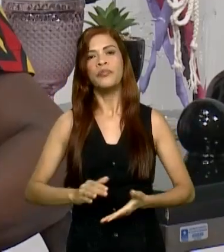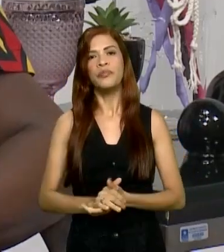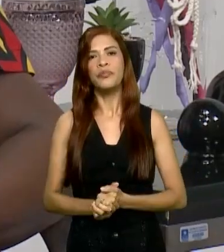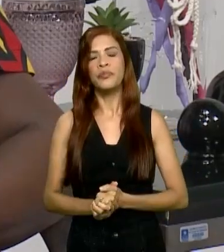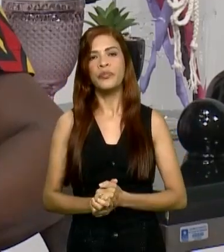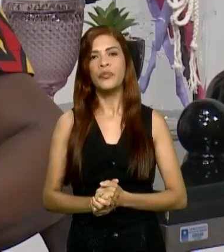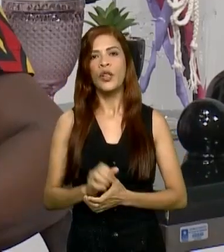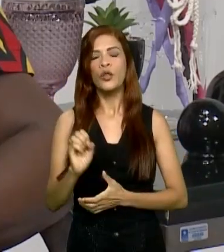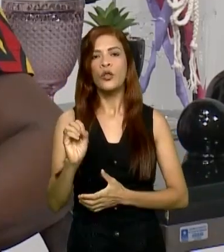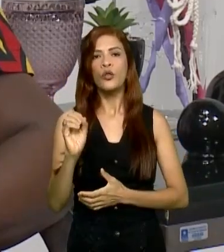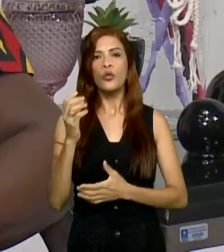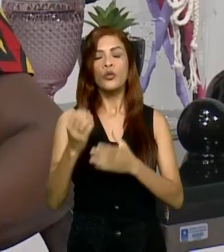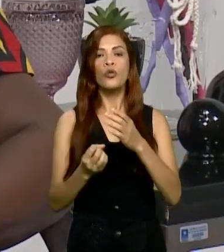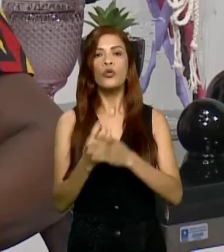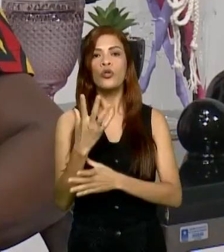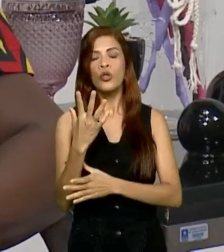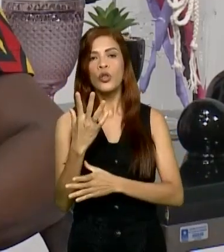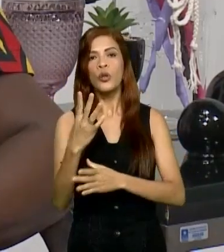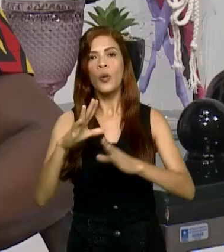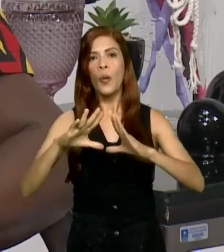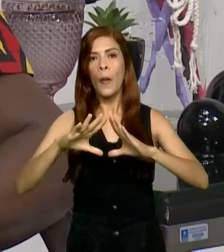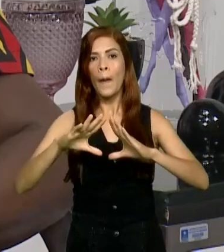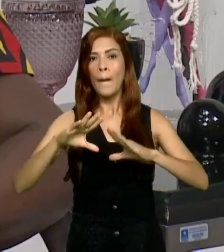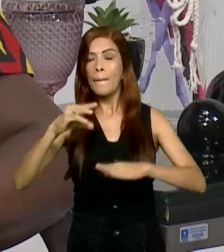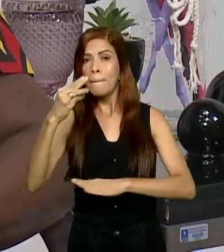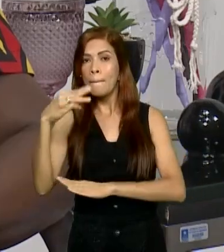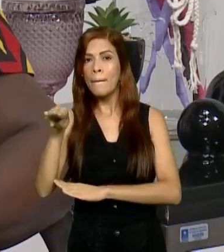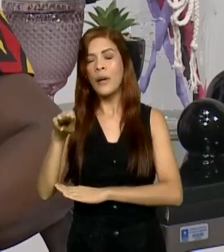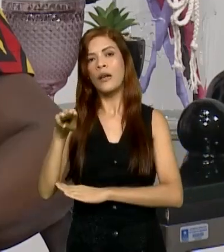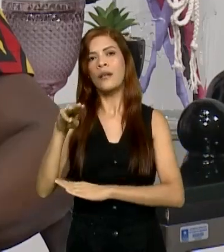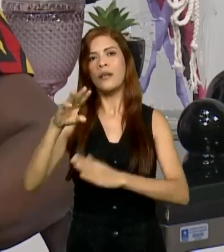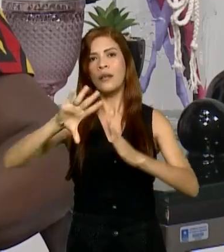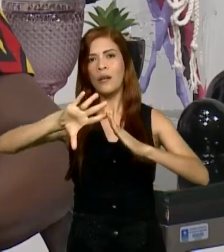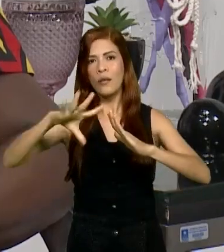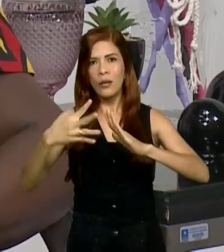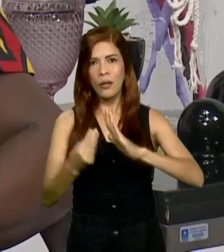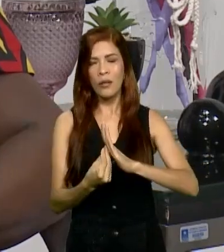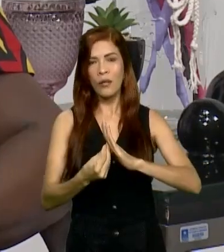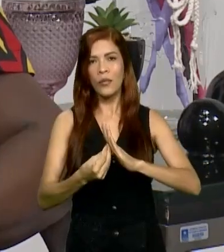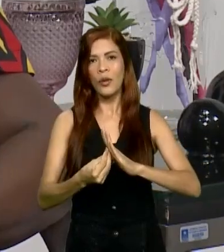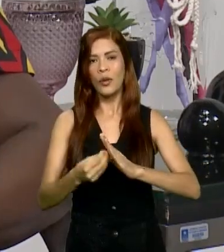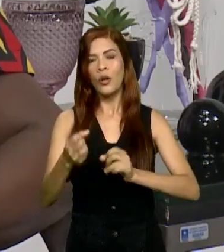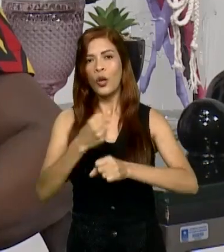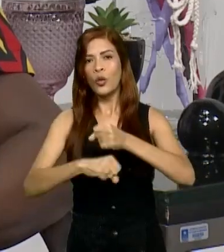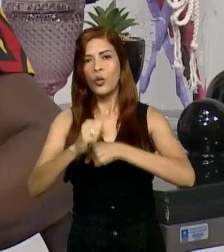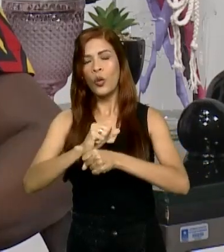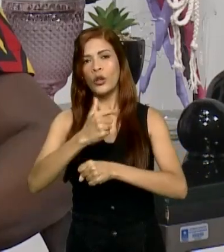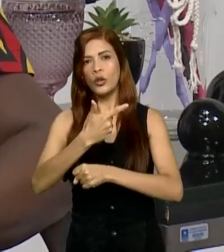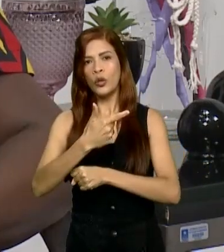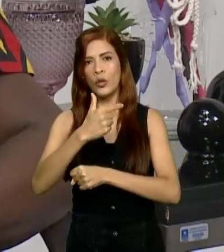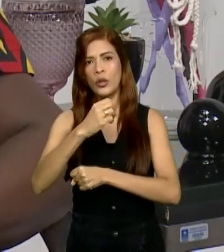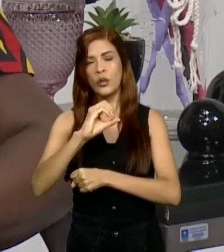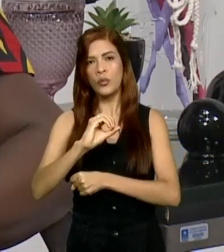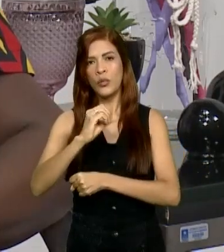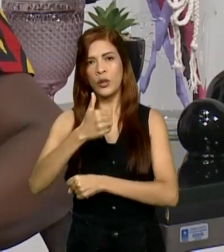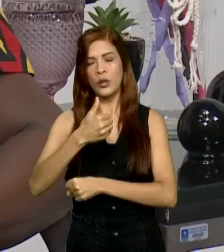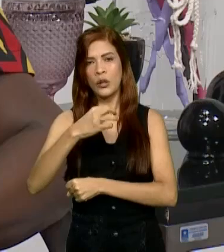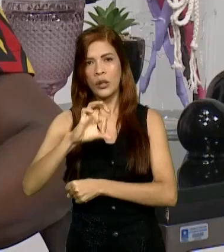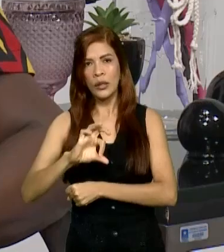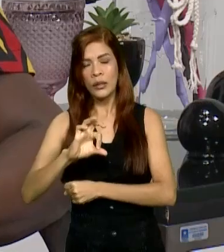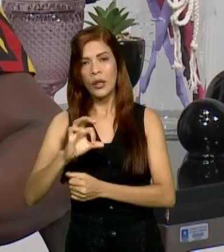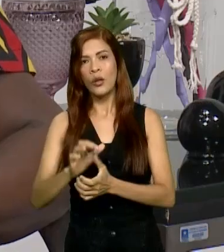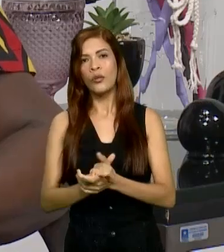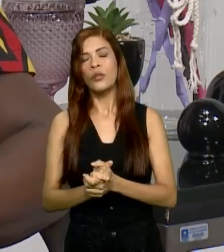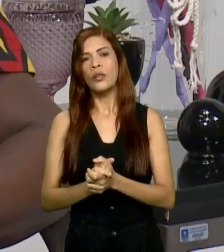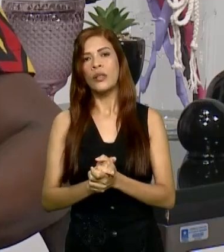caravana Maranhão Quilombola, né? Nesse momento de 2019, a CAIZAN, né, que é a Câmara Intersetorial